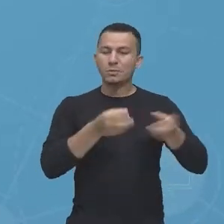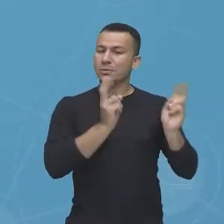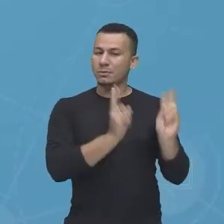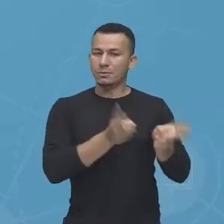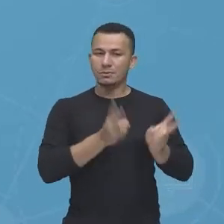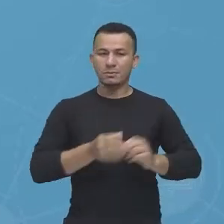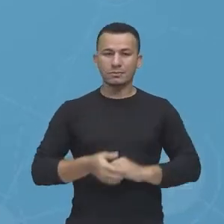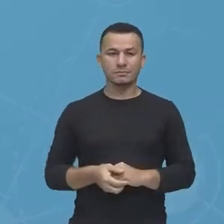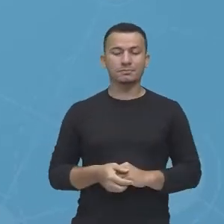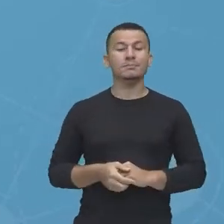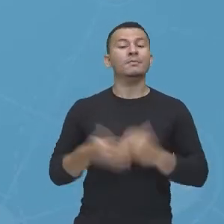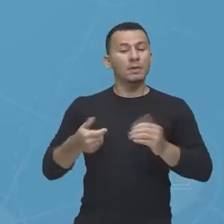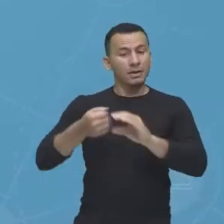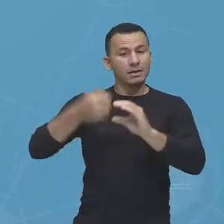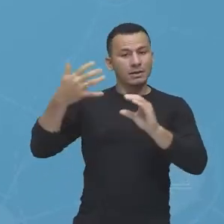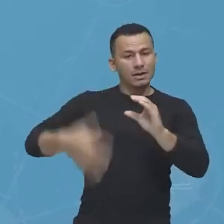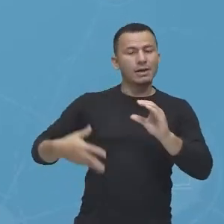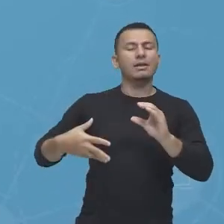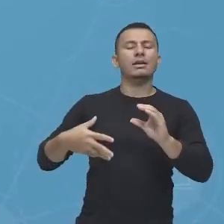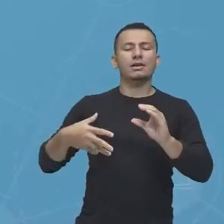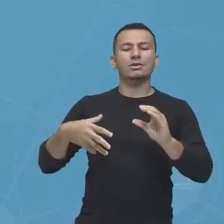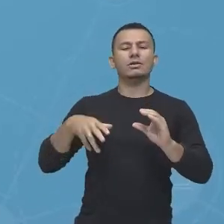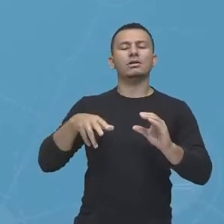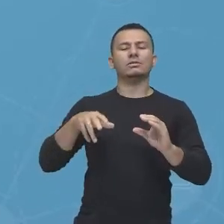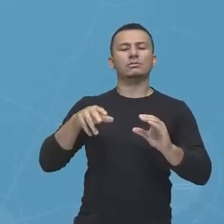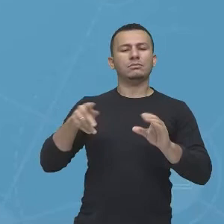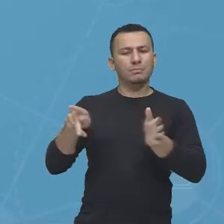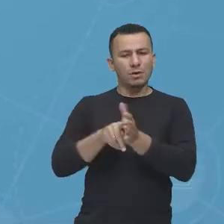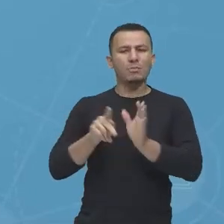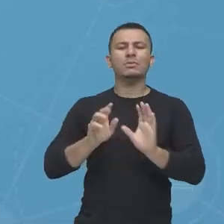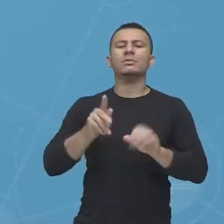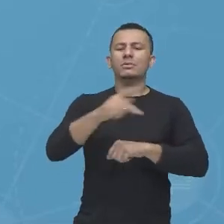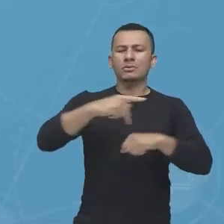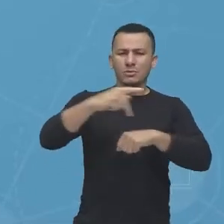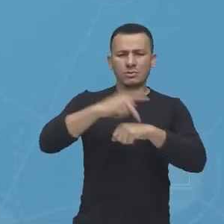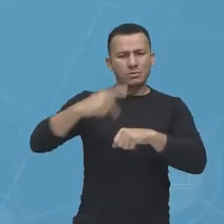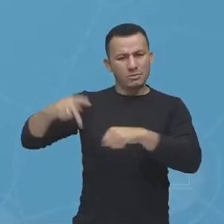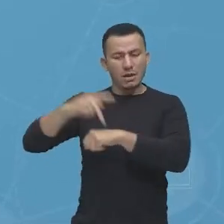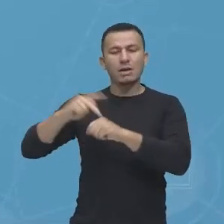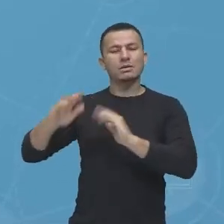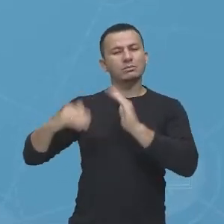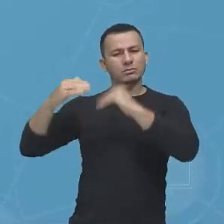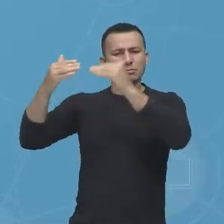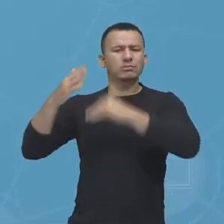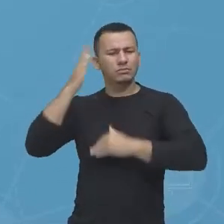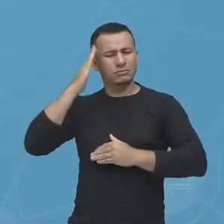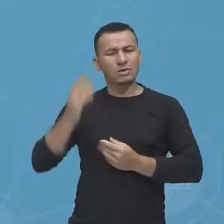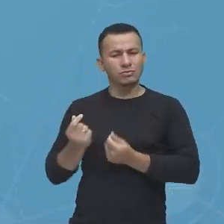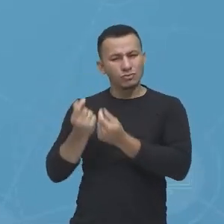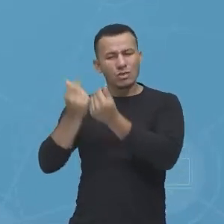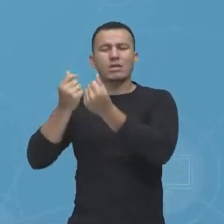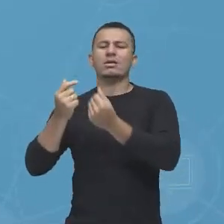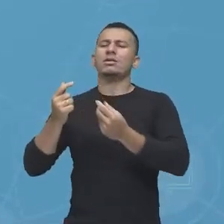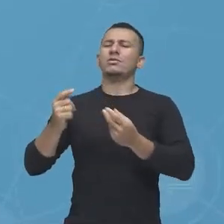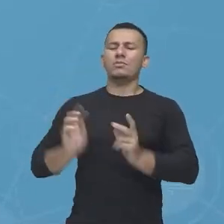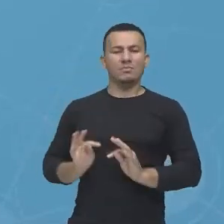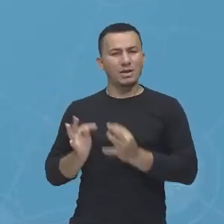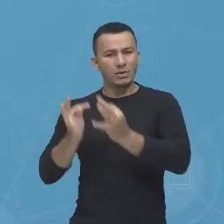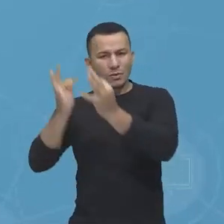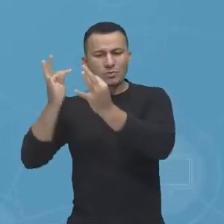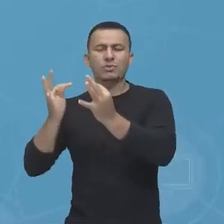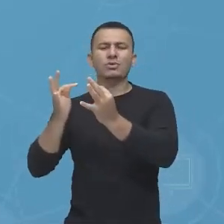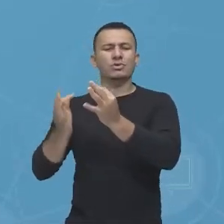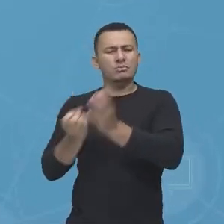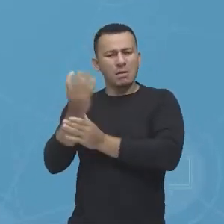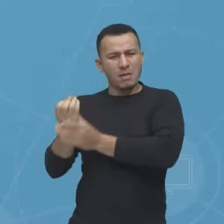bom, gente? Então essa é uma característica dos chamados países desenvolvidos, né? Além da questão da quantidade de dinheiro, da quantidade de tecnologias